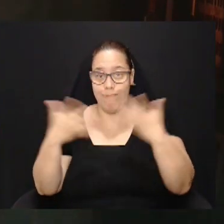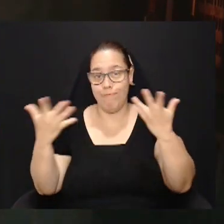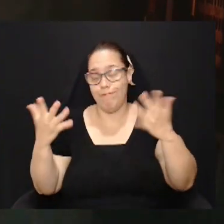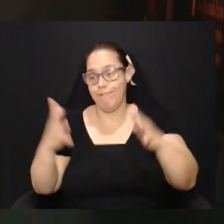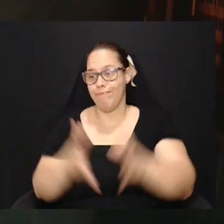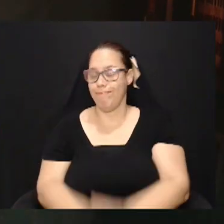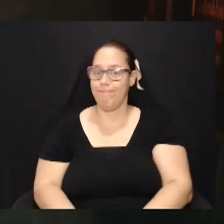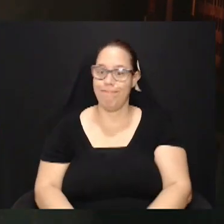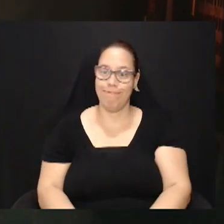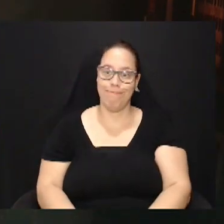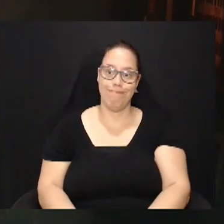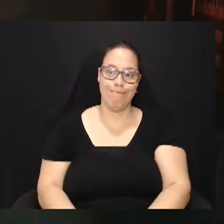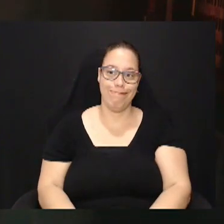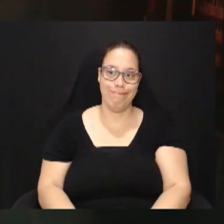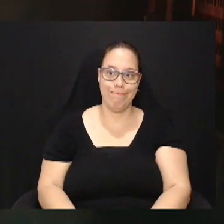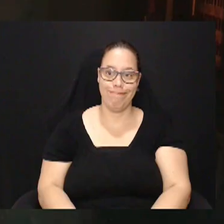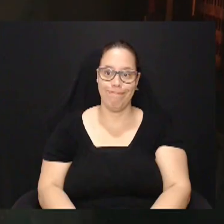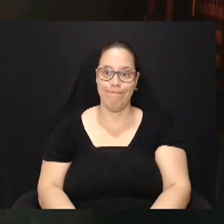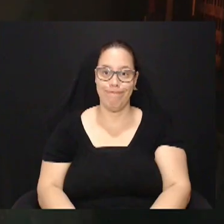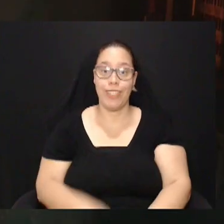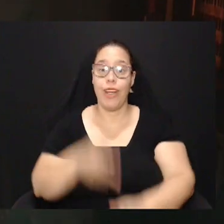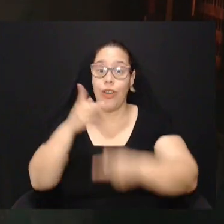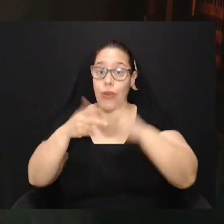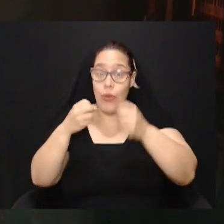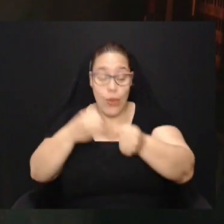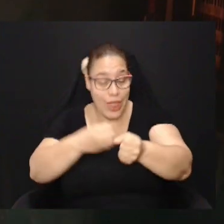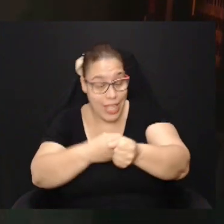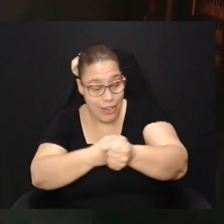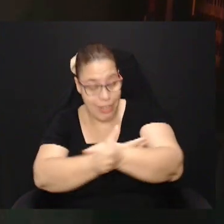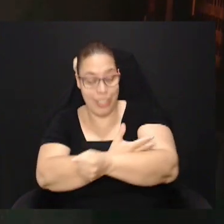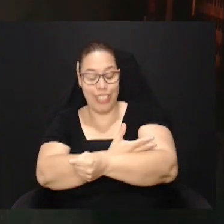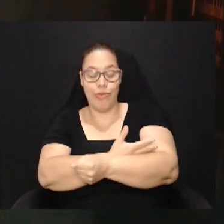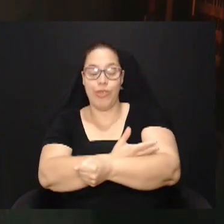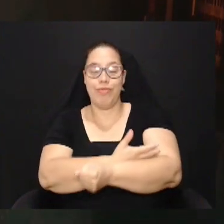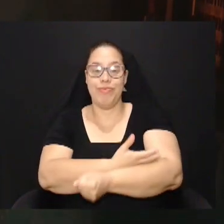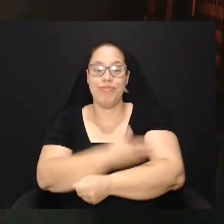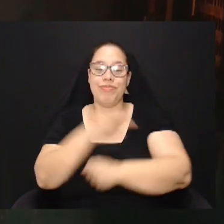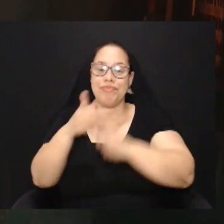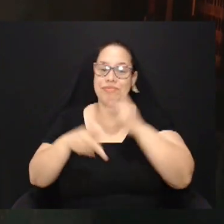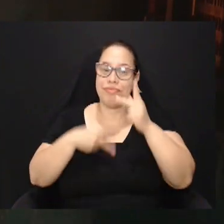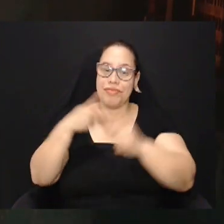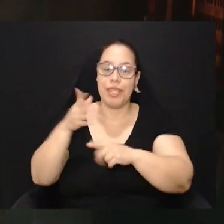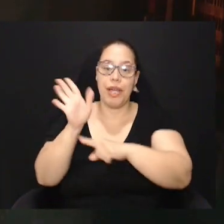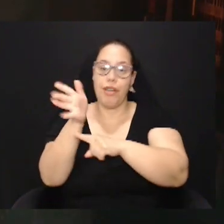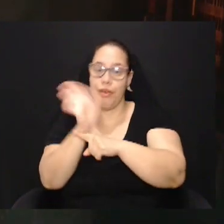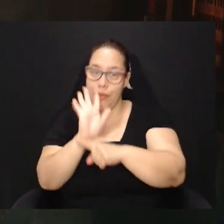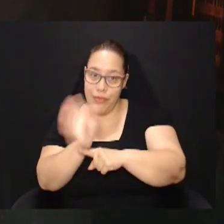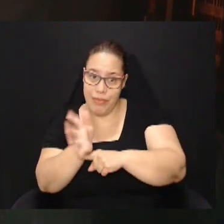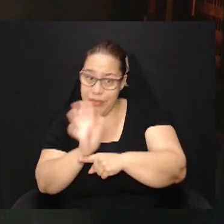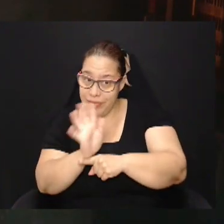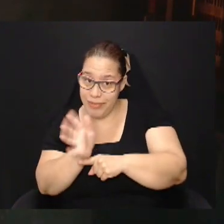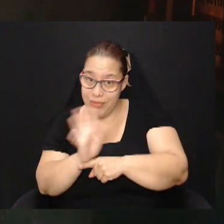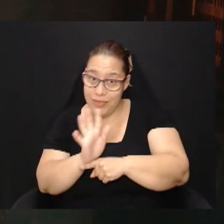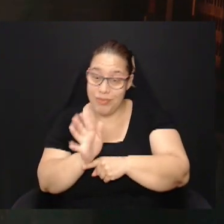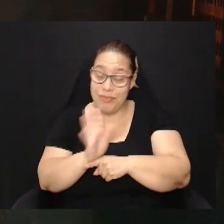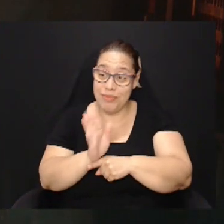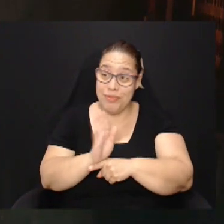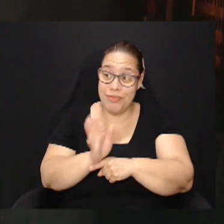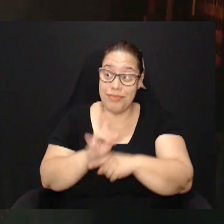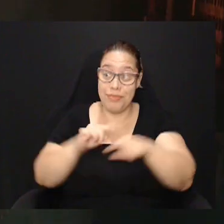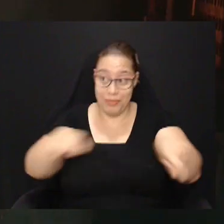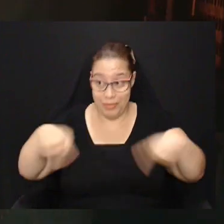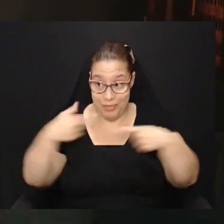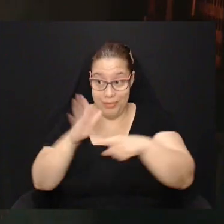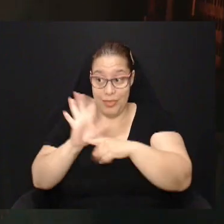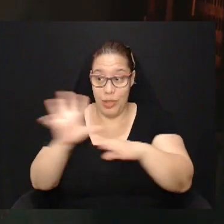bom, vamos lá, a gente tá falando de emoção aqui, estamos falando de filmes, estamos falando de cinema, é tudo